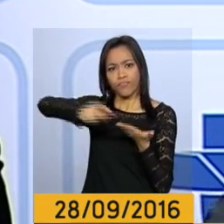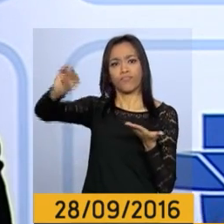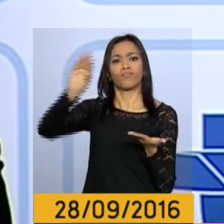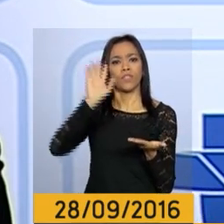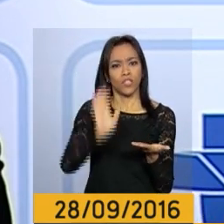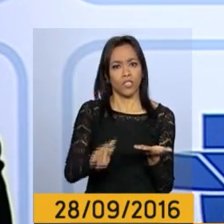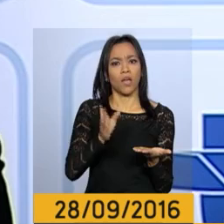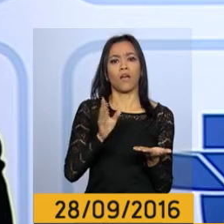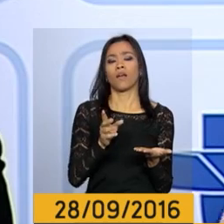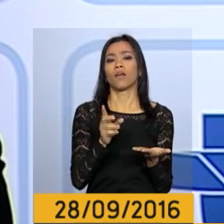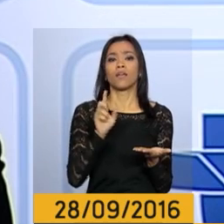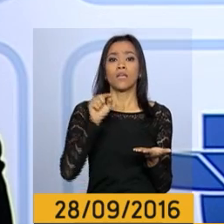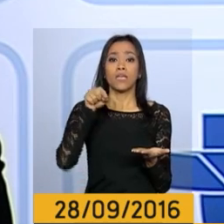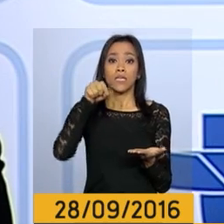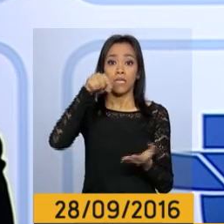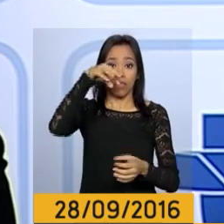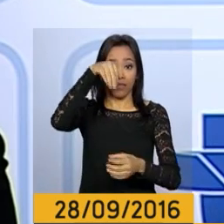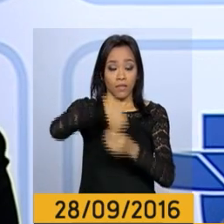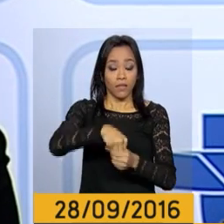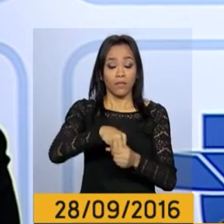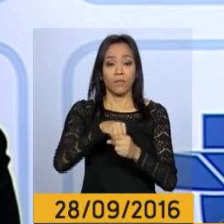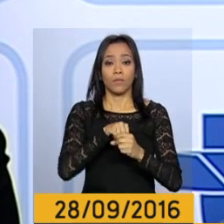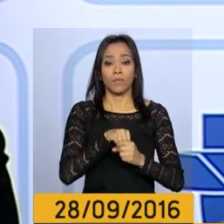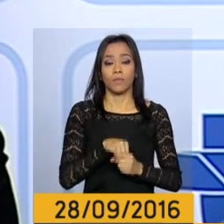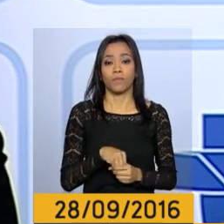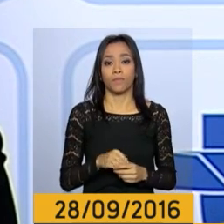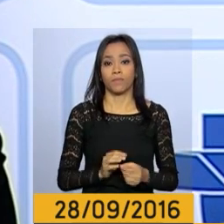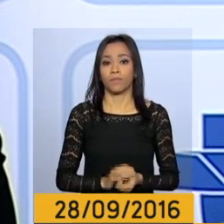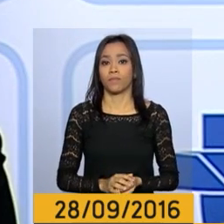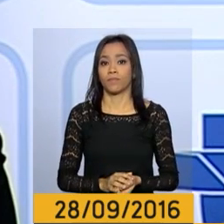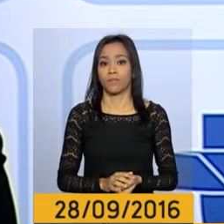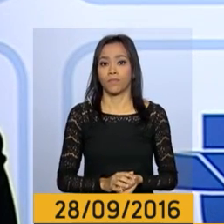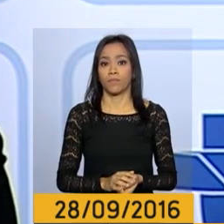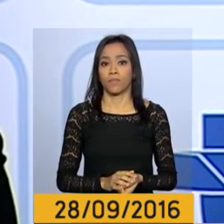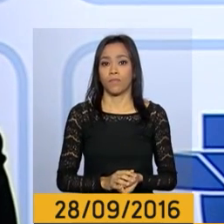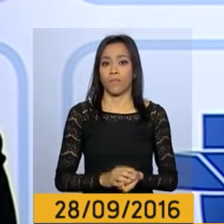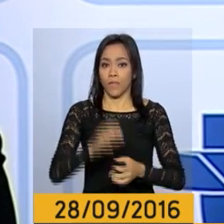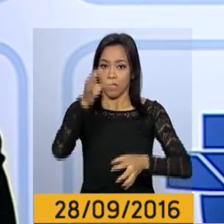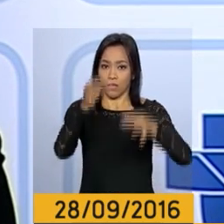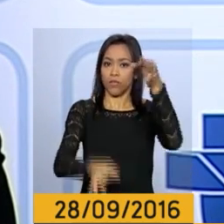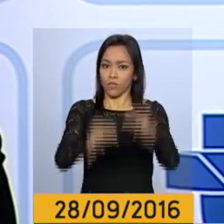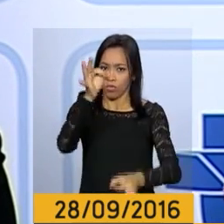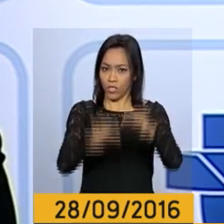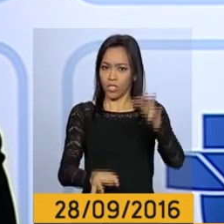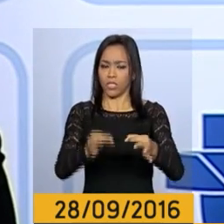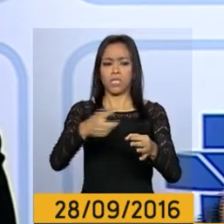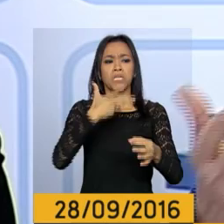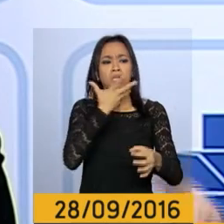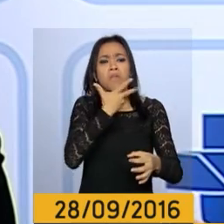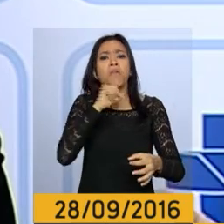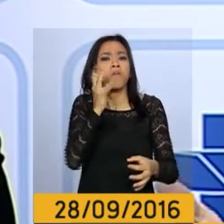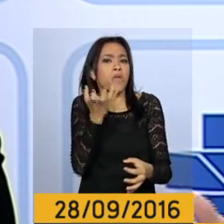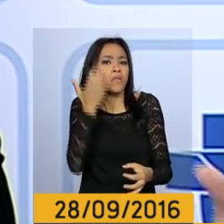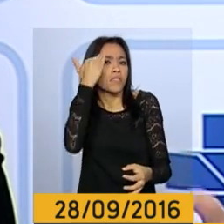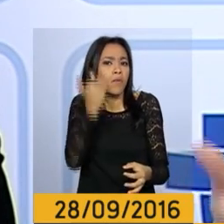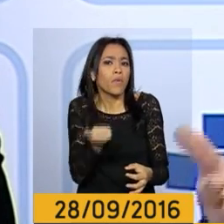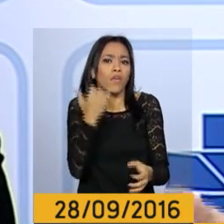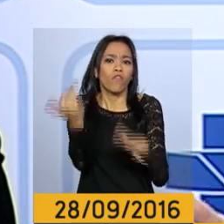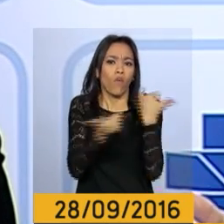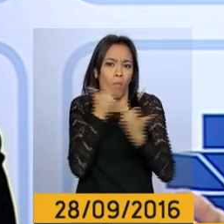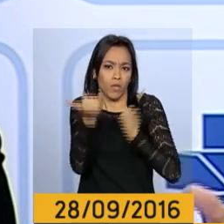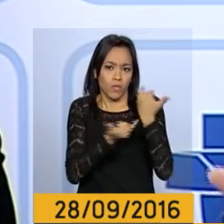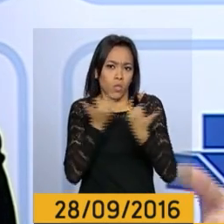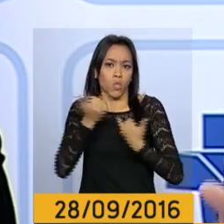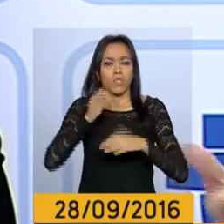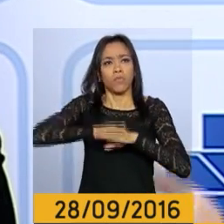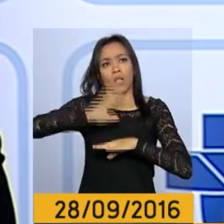de justiça para que os juros que o juiz vai estados que desejar e consultem para tomar